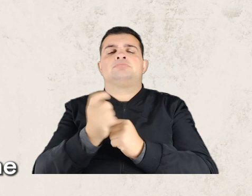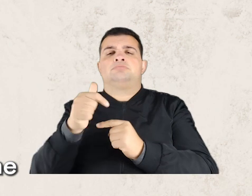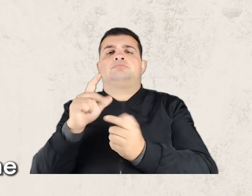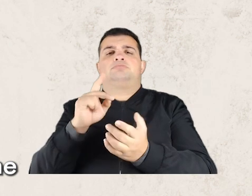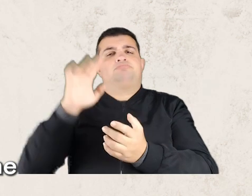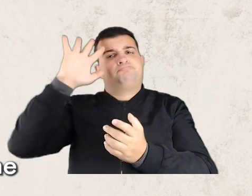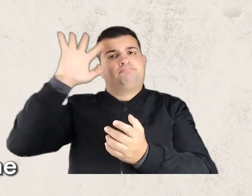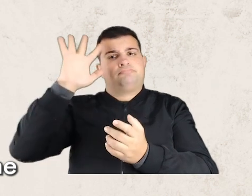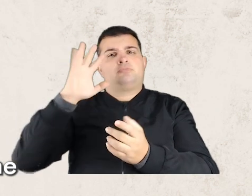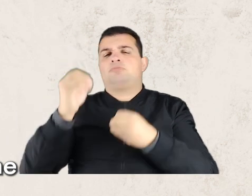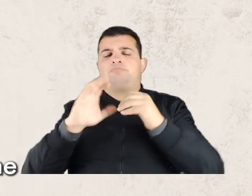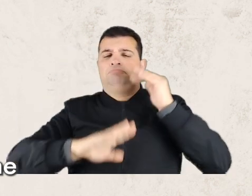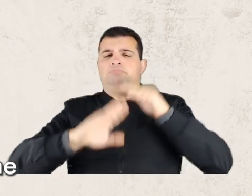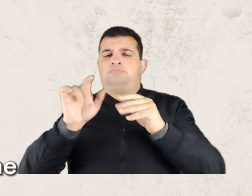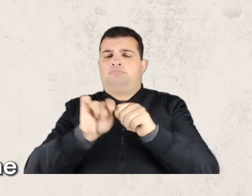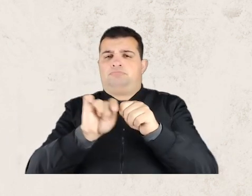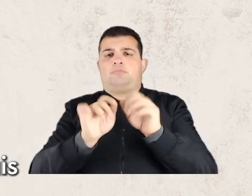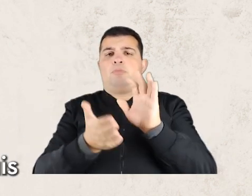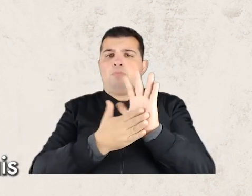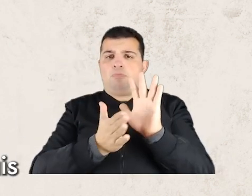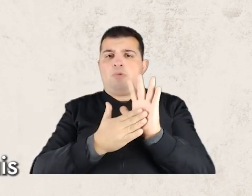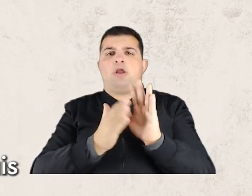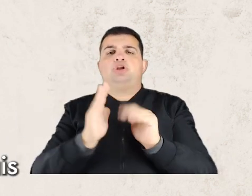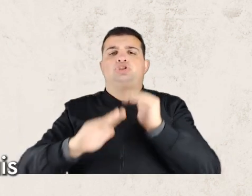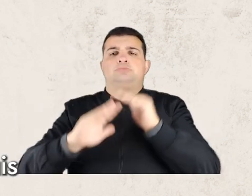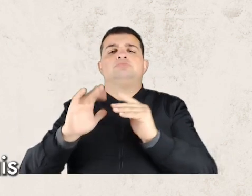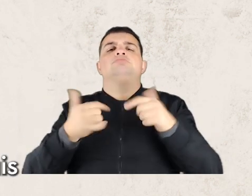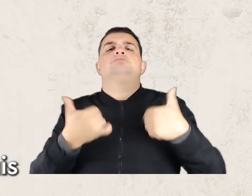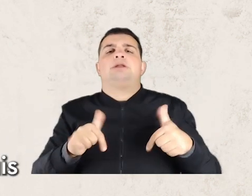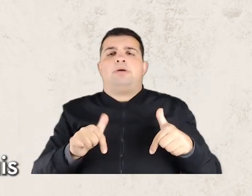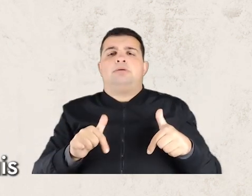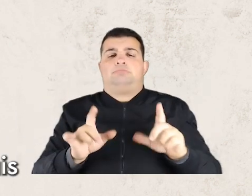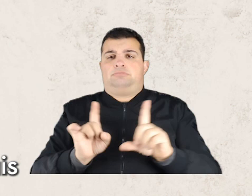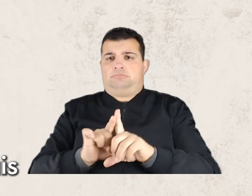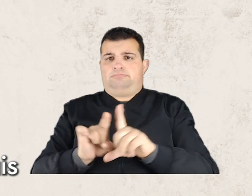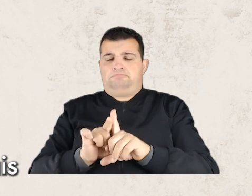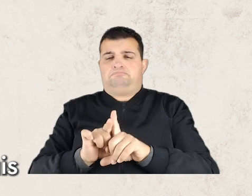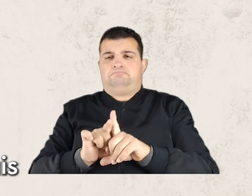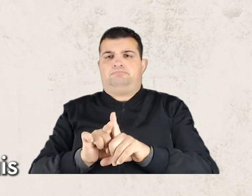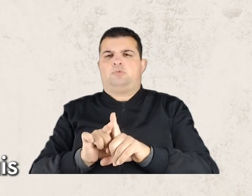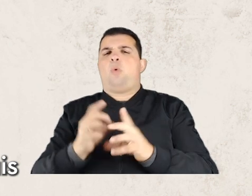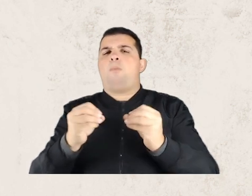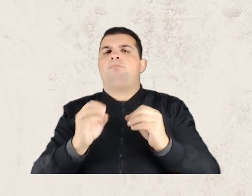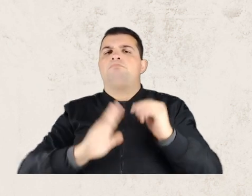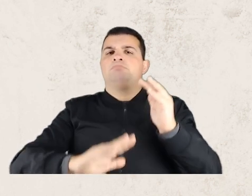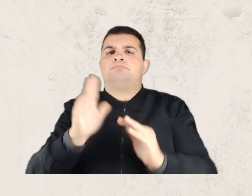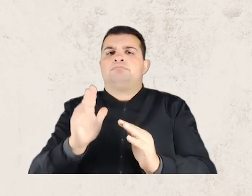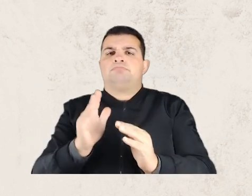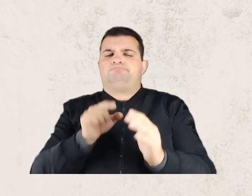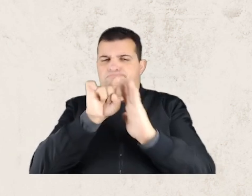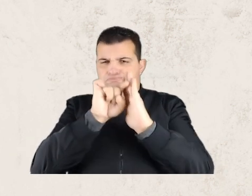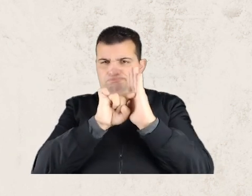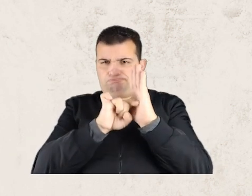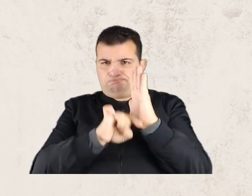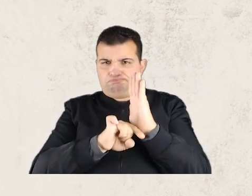a resposta da professora Silvia Lani foi elaborar um conjunto de categorias fundamentais para a psicologia social, foi